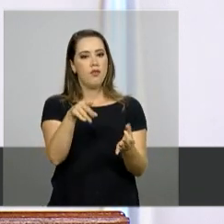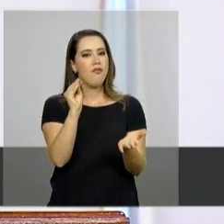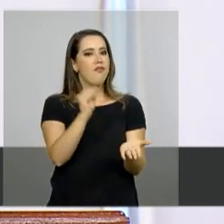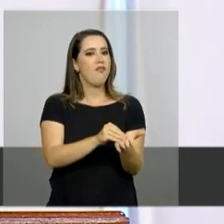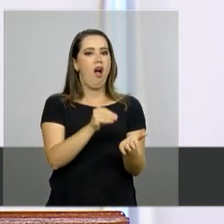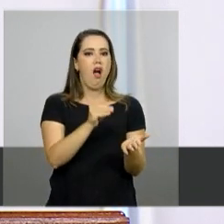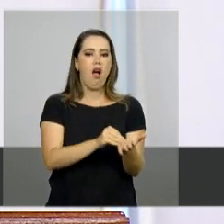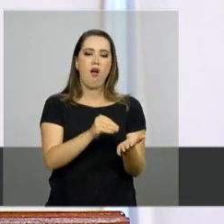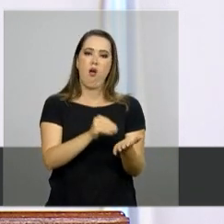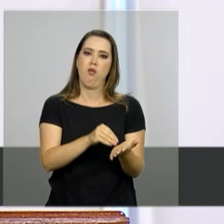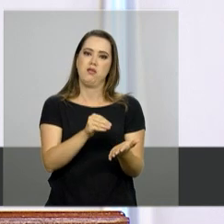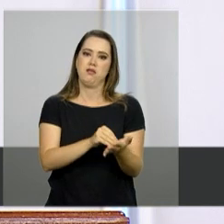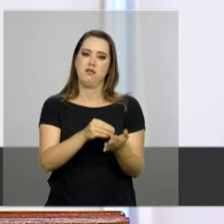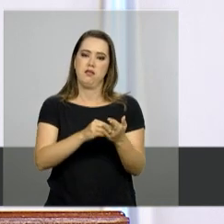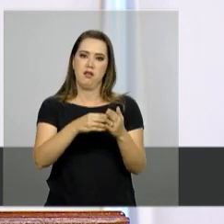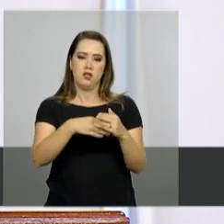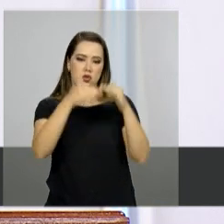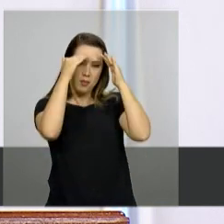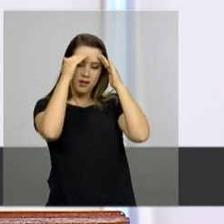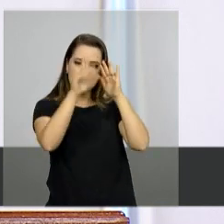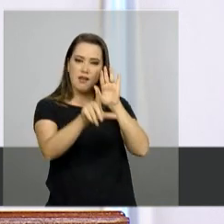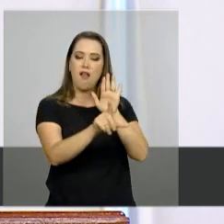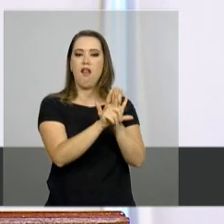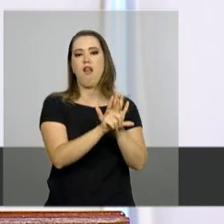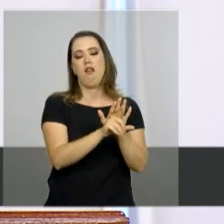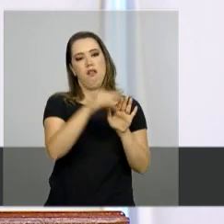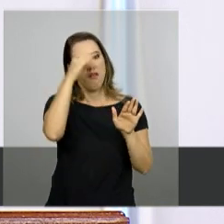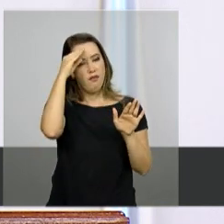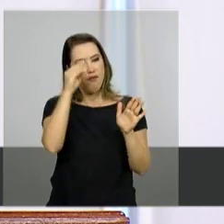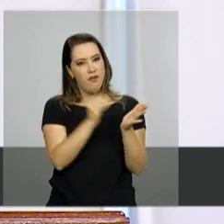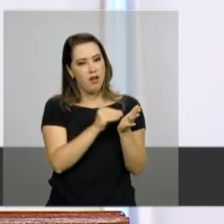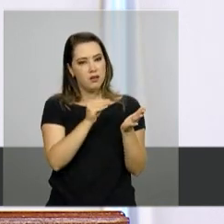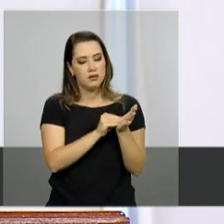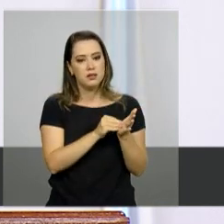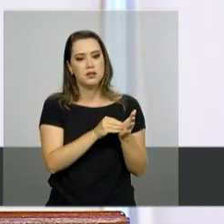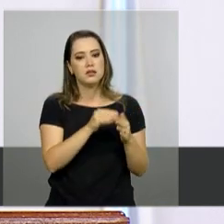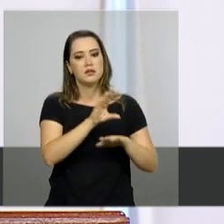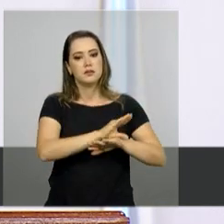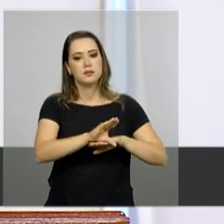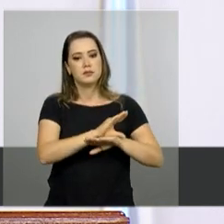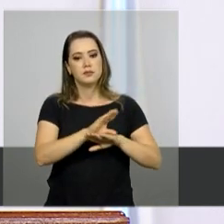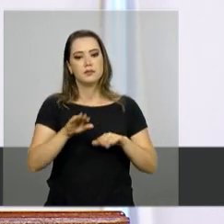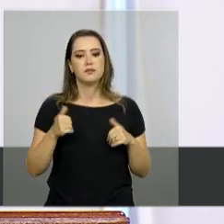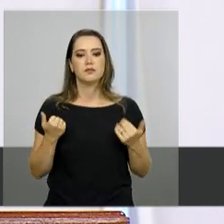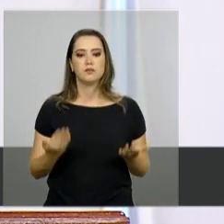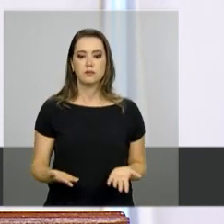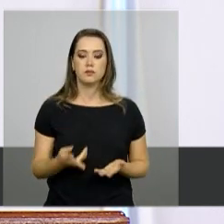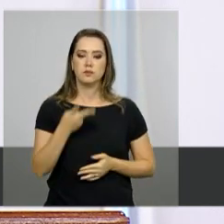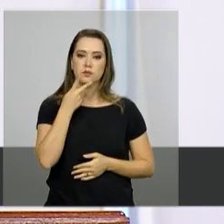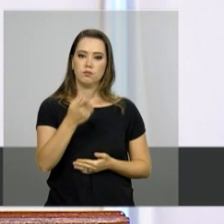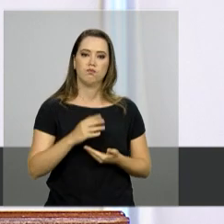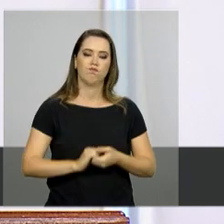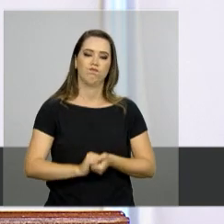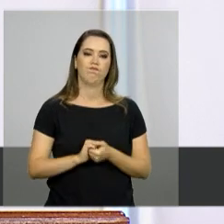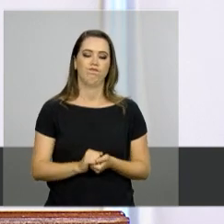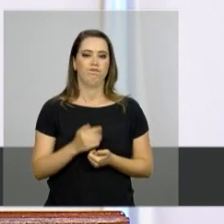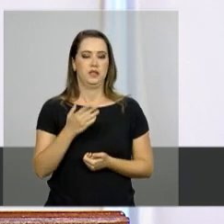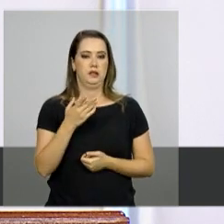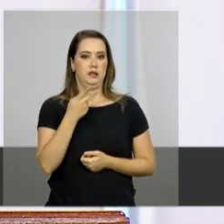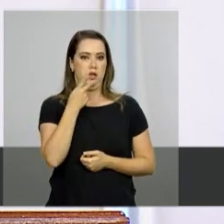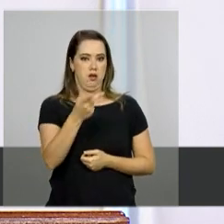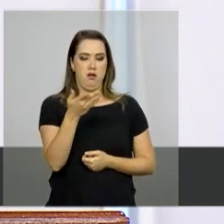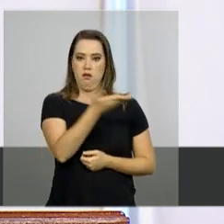falta de cumprimento do texto legal de falta de cumprimento da convenção brasileira portanto faço esse registro